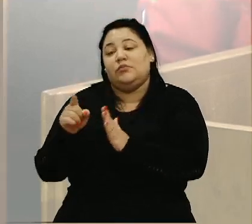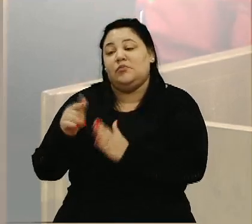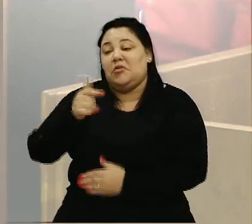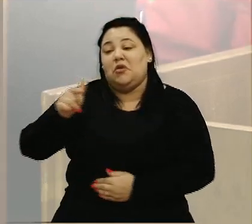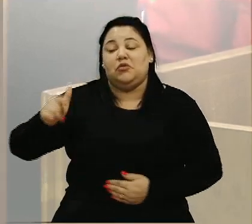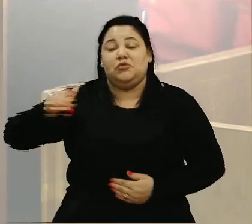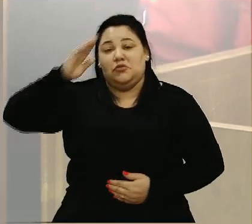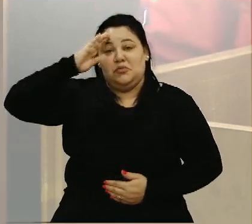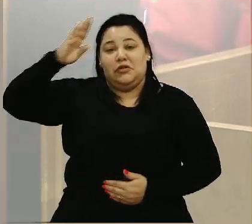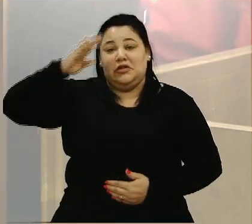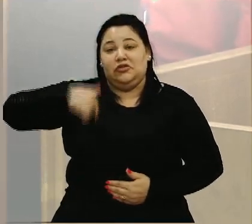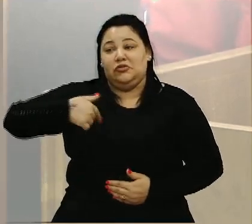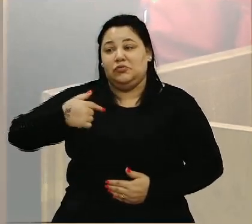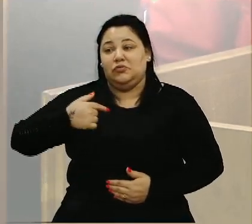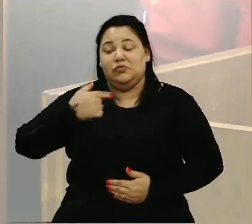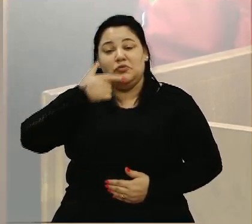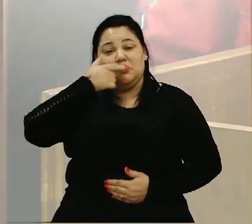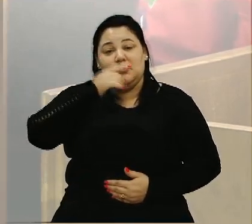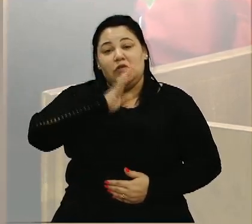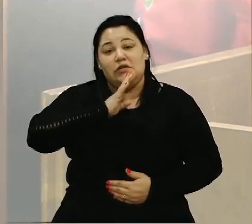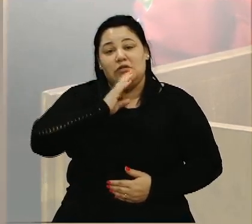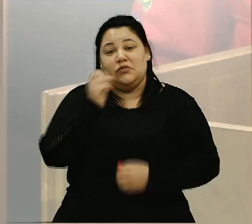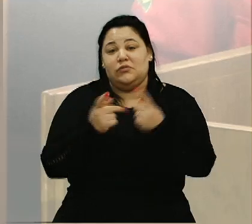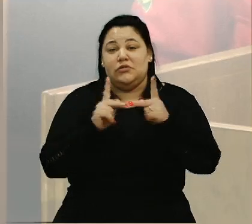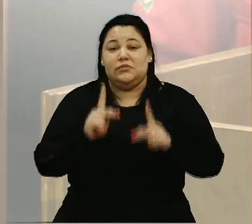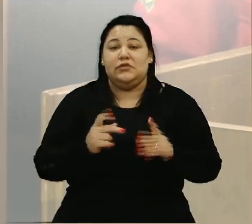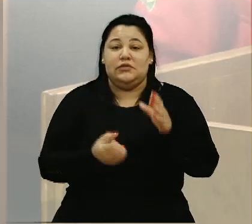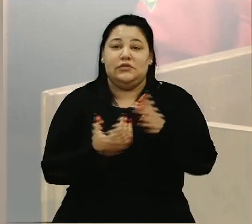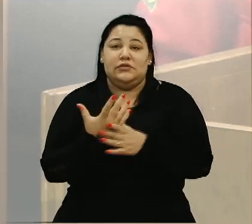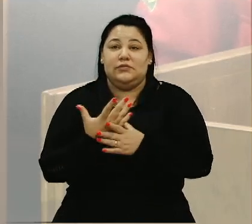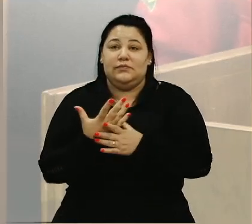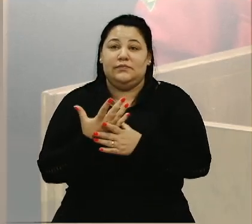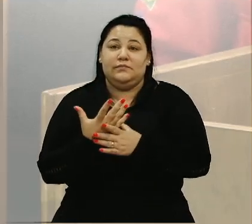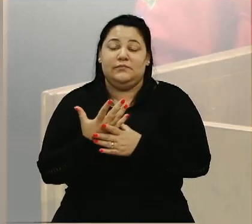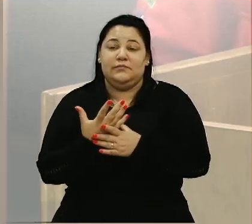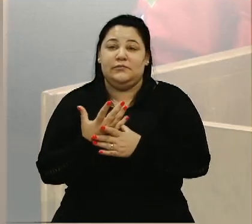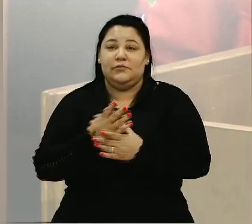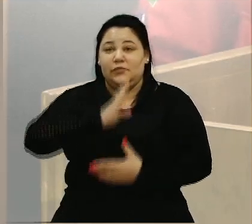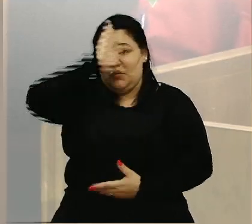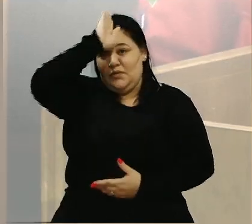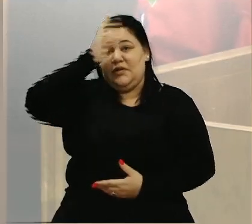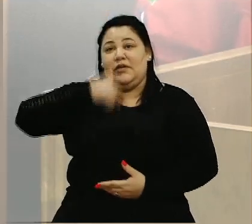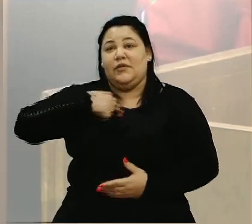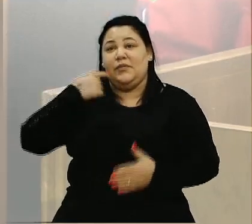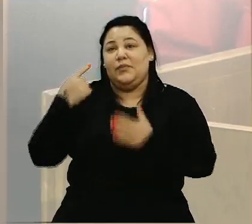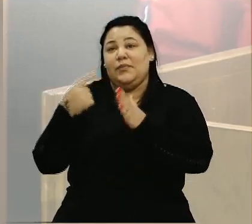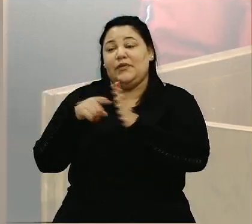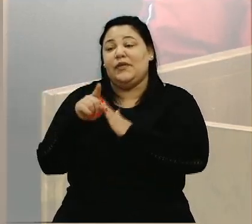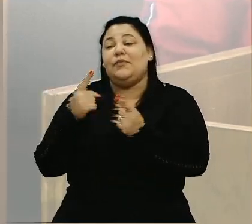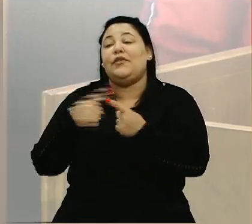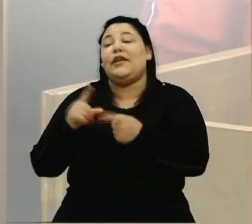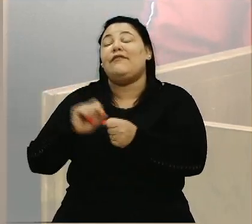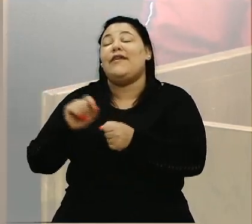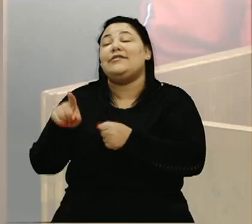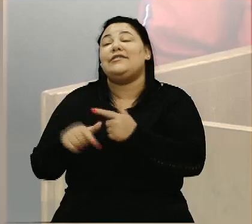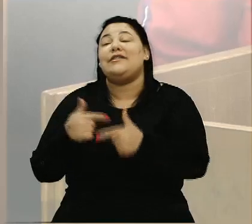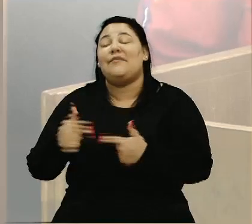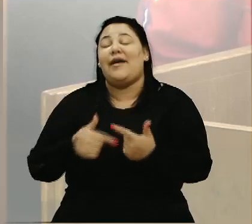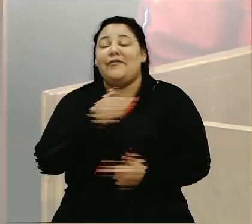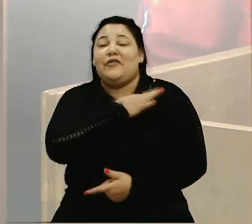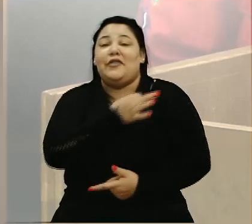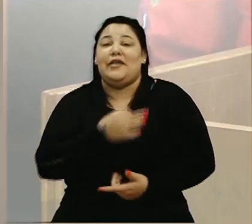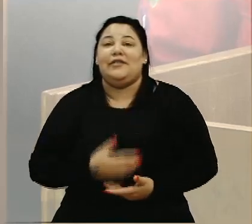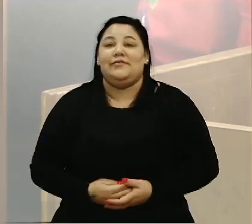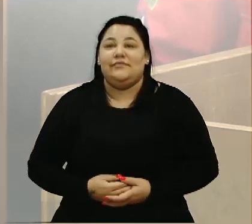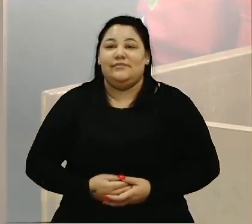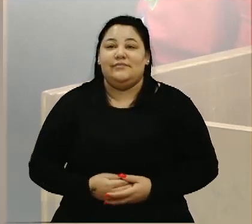alguns fundadores de quartel e perguntei para eles por que eles fazem isso. Eles não souberam me responder também, mas disse que a vida deles